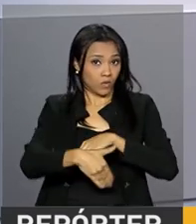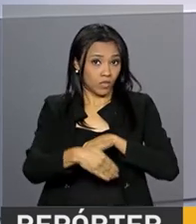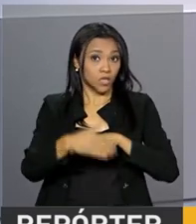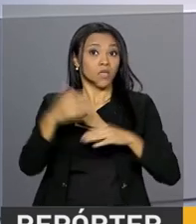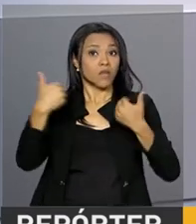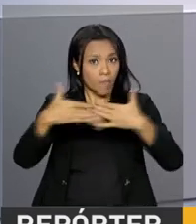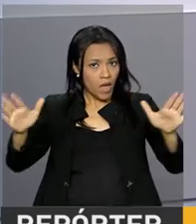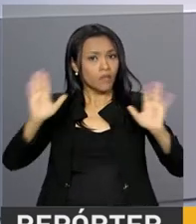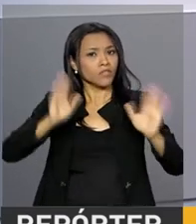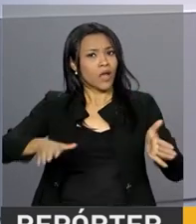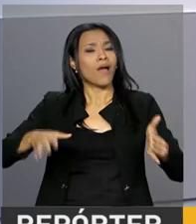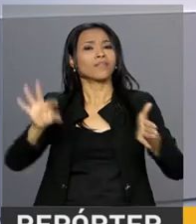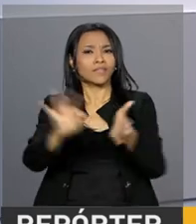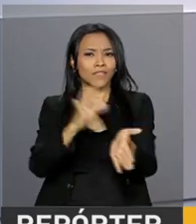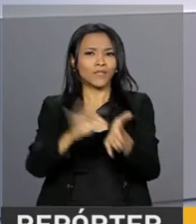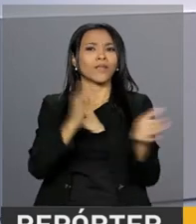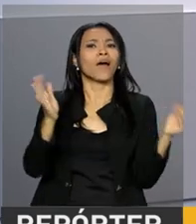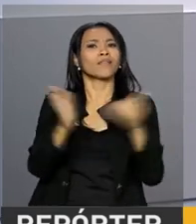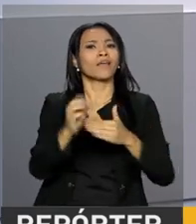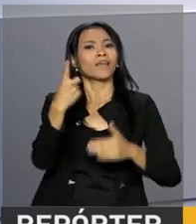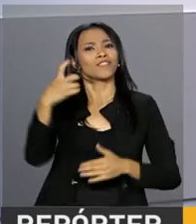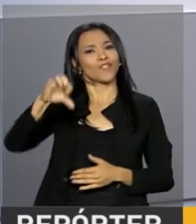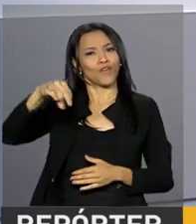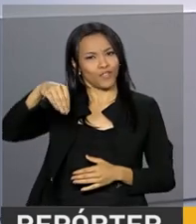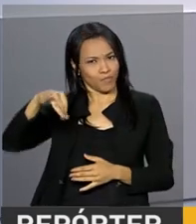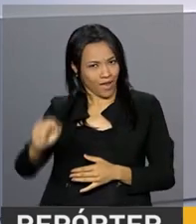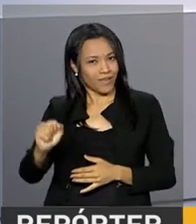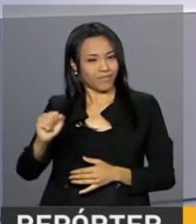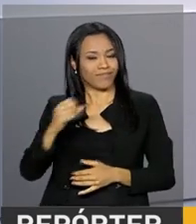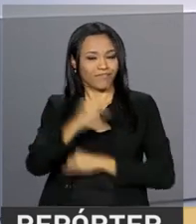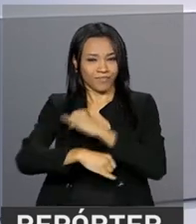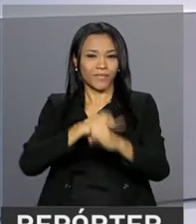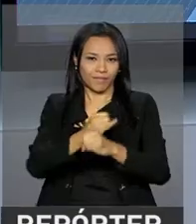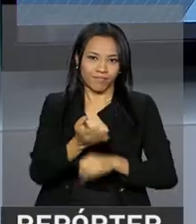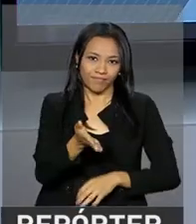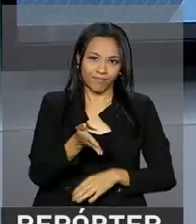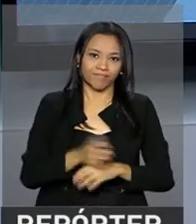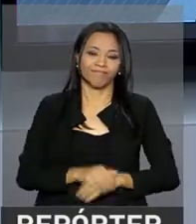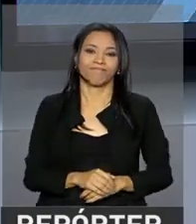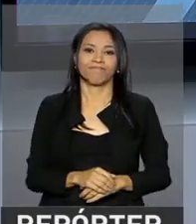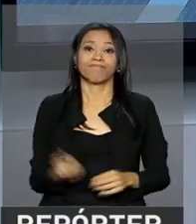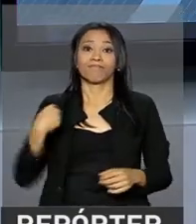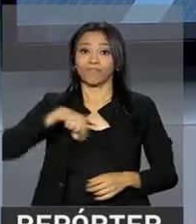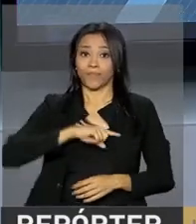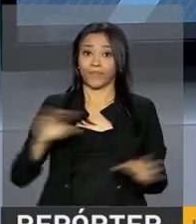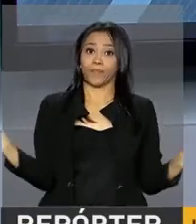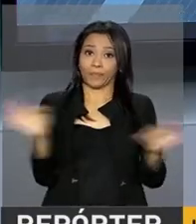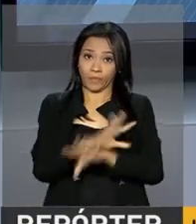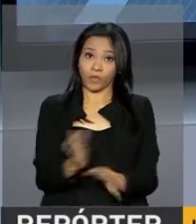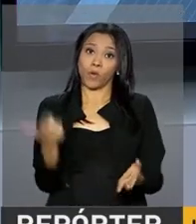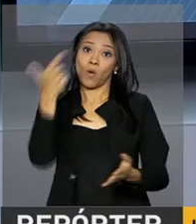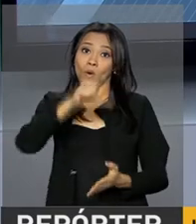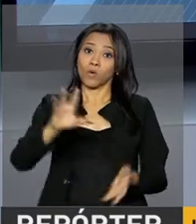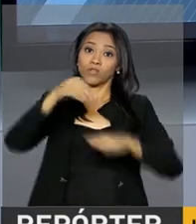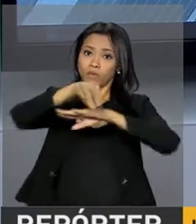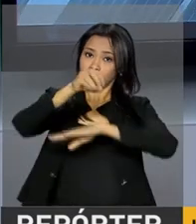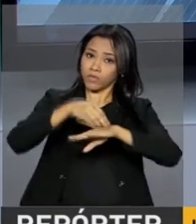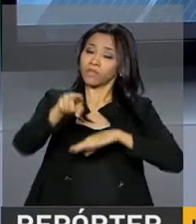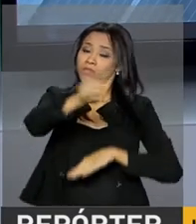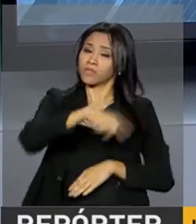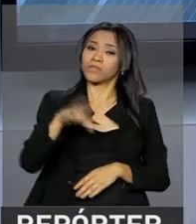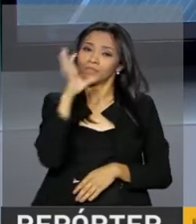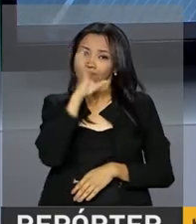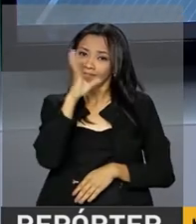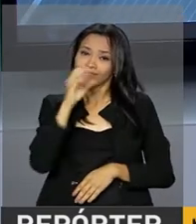estão abertas também até 19 de maio, exclusivamente pela internet. Nós ficamos por aqui. Outras notícias você acompanha